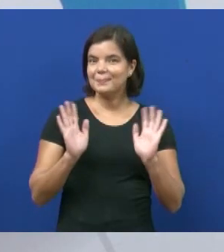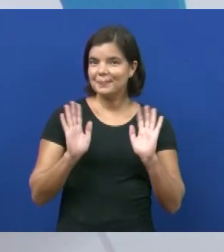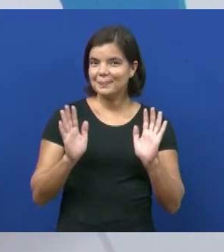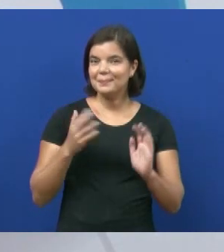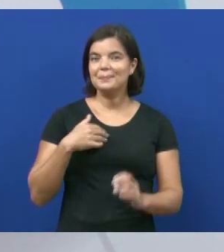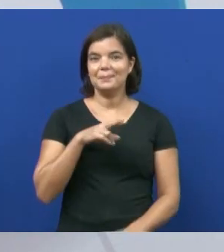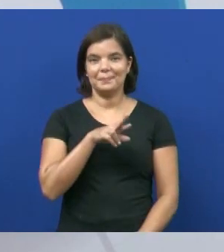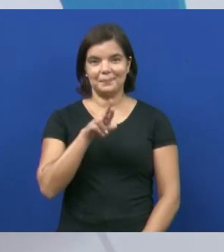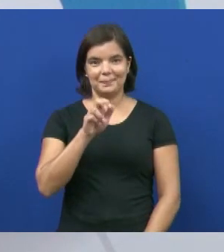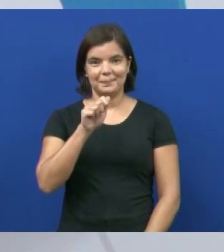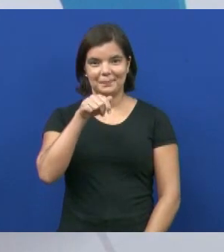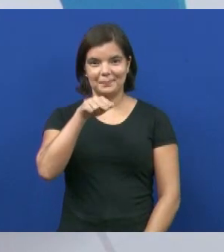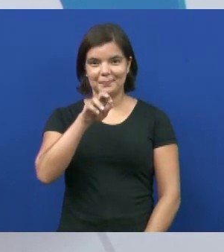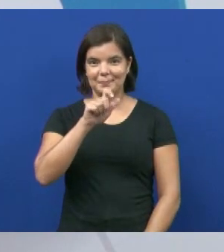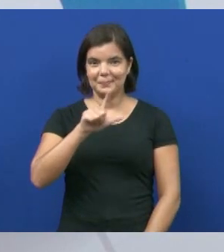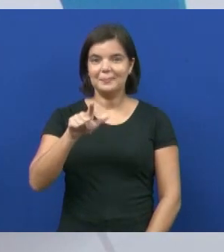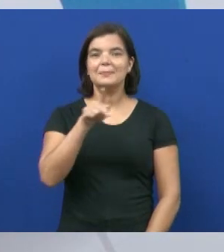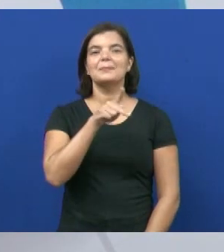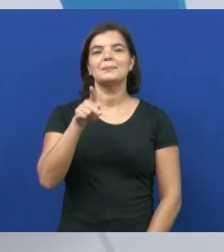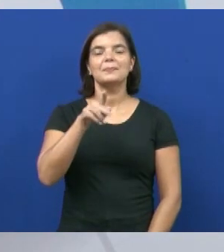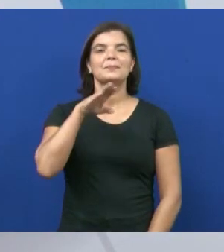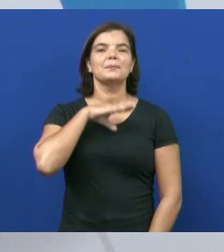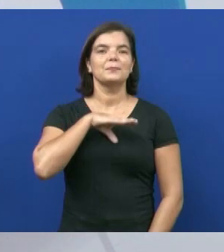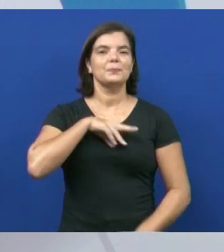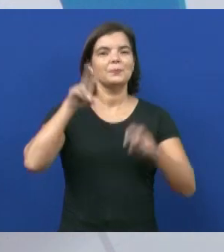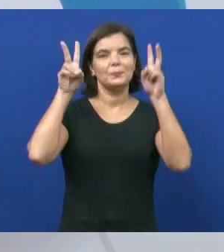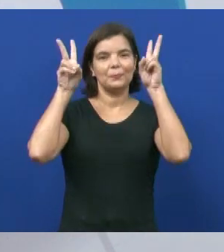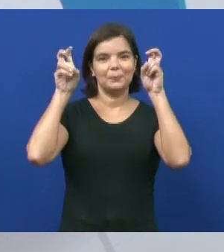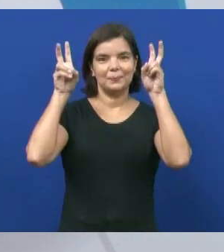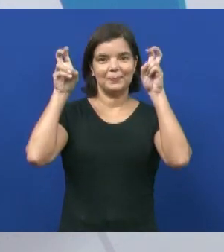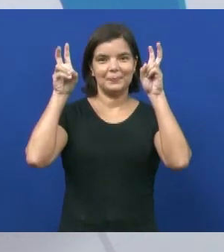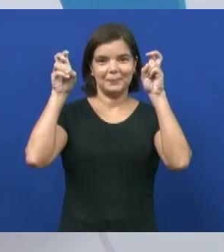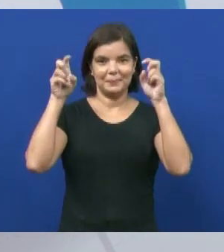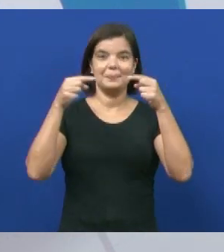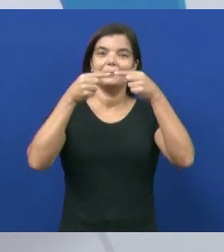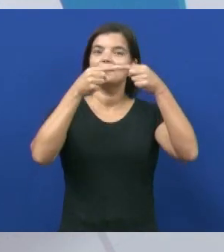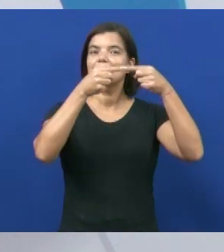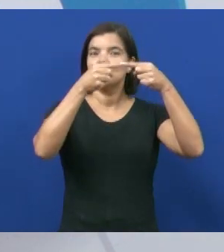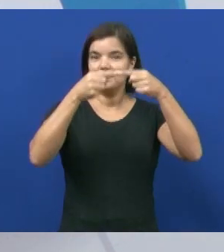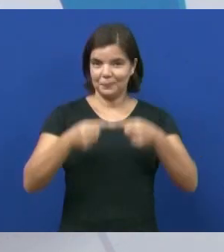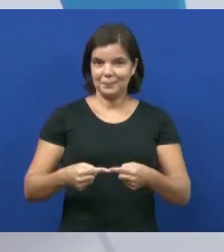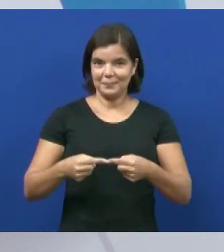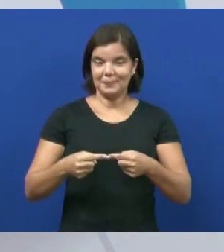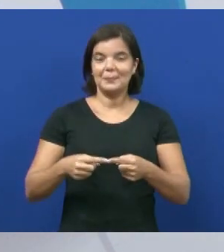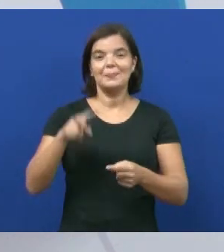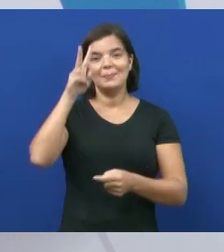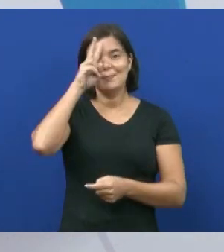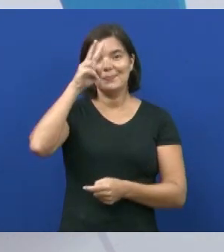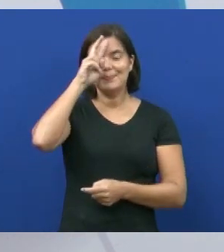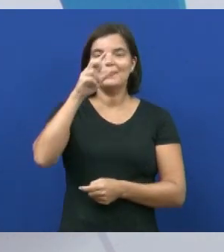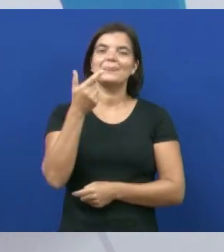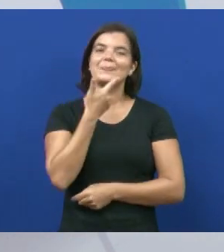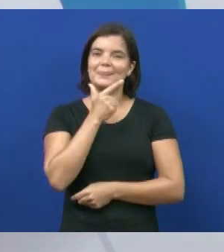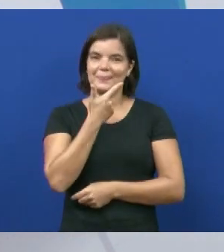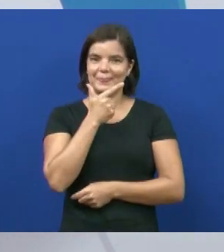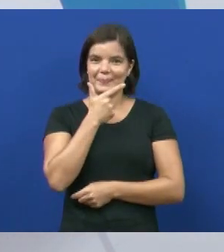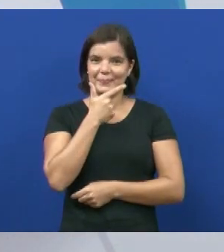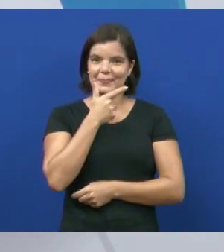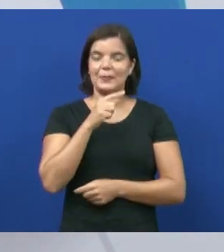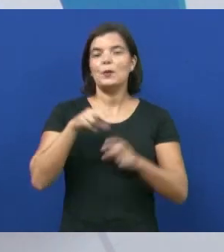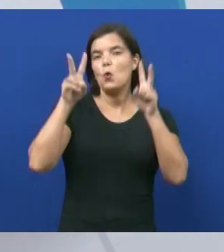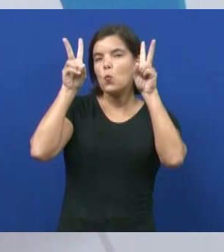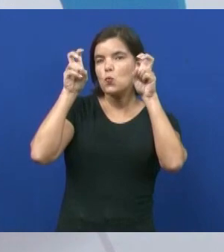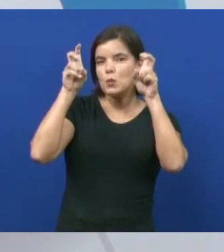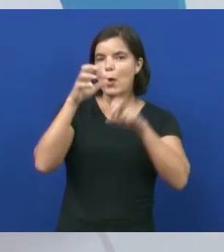me chamo Raquel, sou professora de língua portuguesa e hoje o tema da nossa aula é coesão no conto de humor. Vamos pegar o fio da